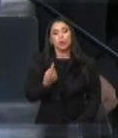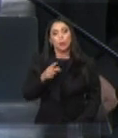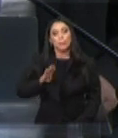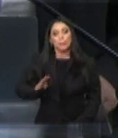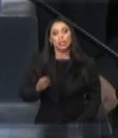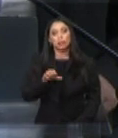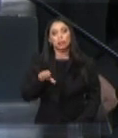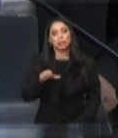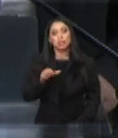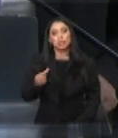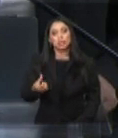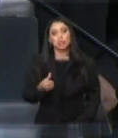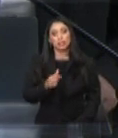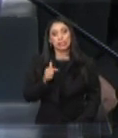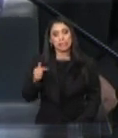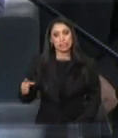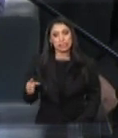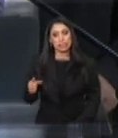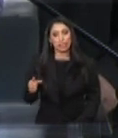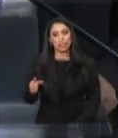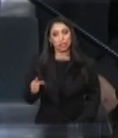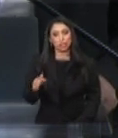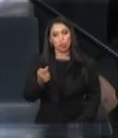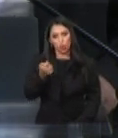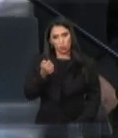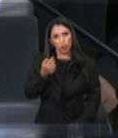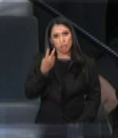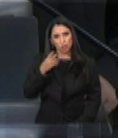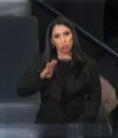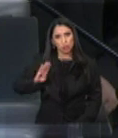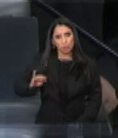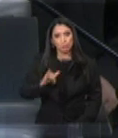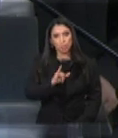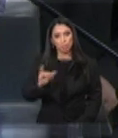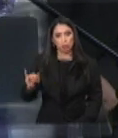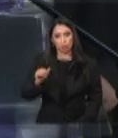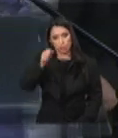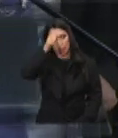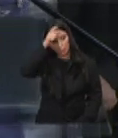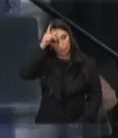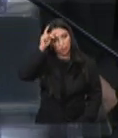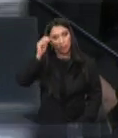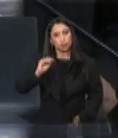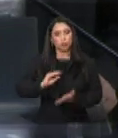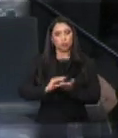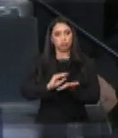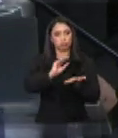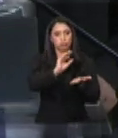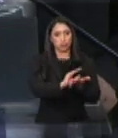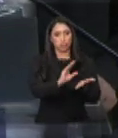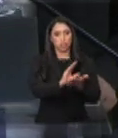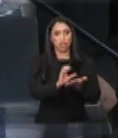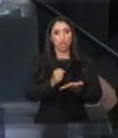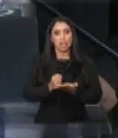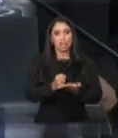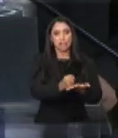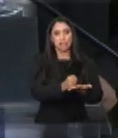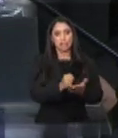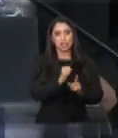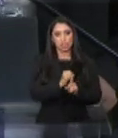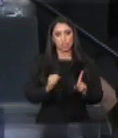977 praticamente 2 bilhões de reais a prefeitura investe na assistência social